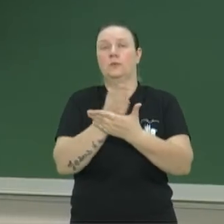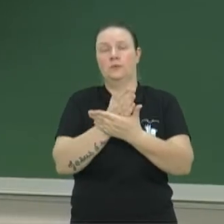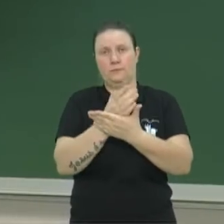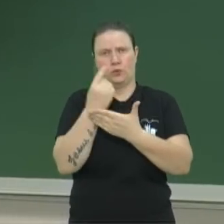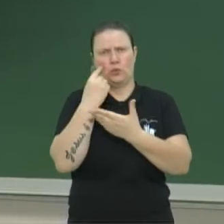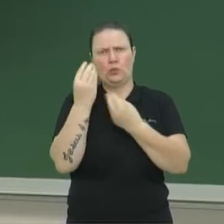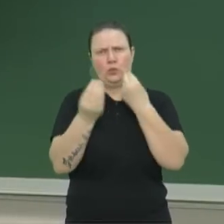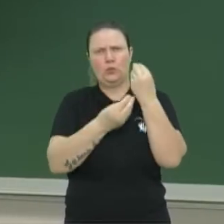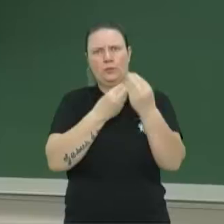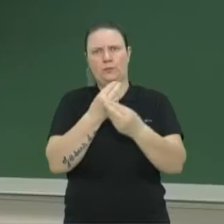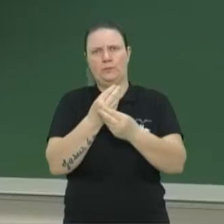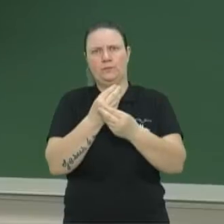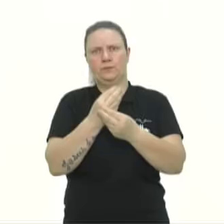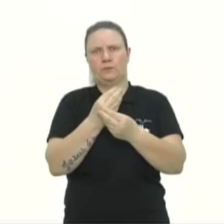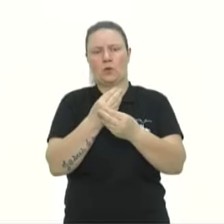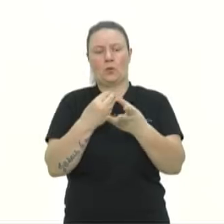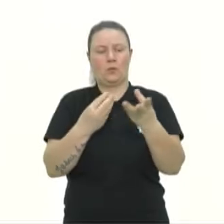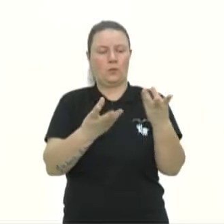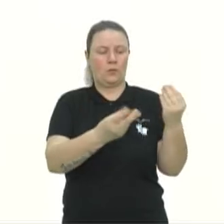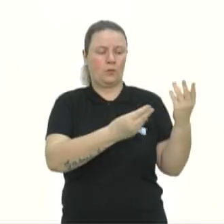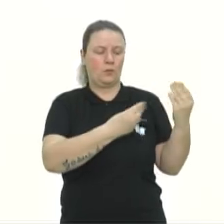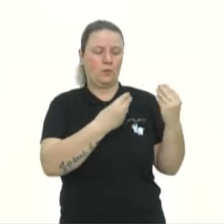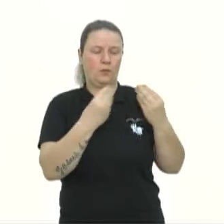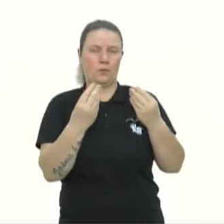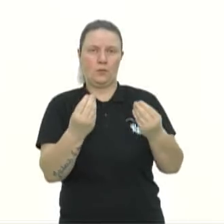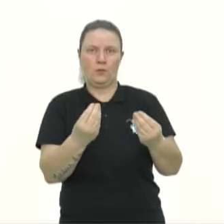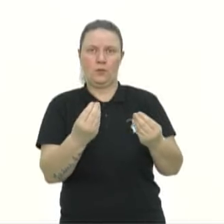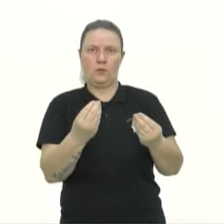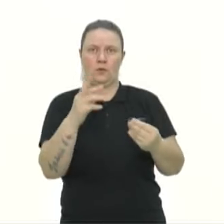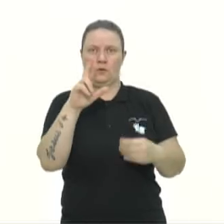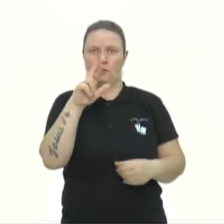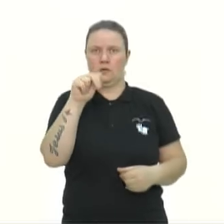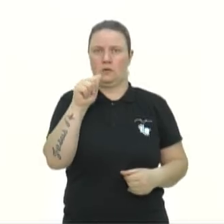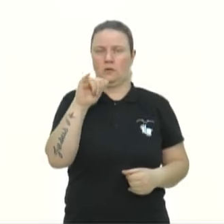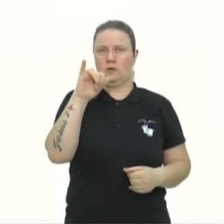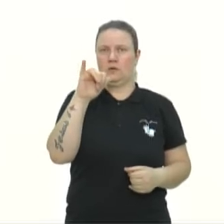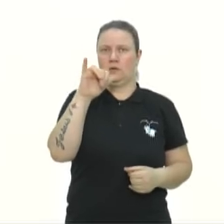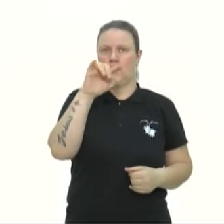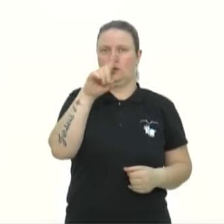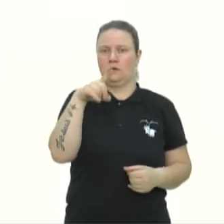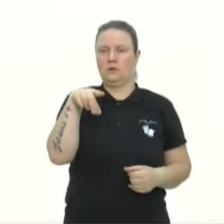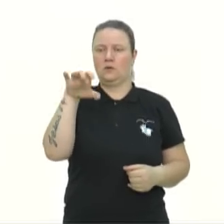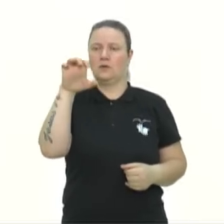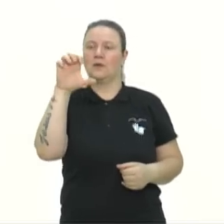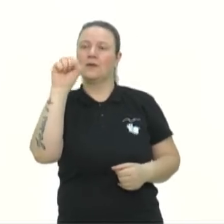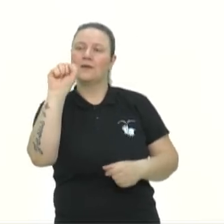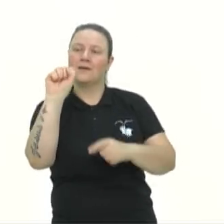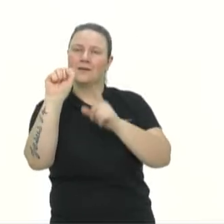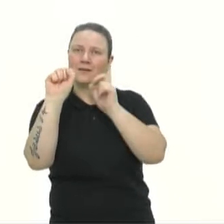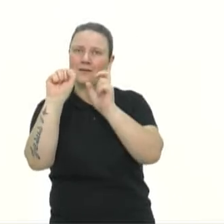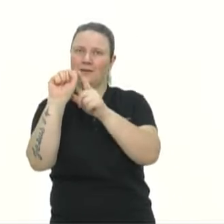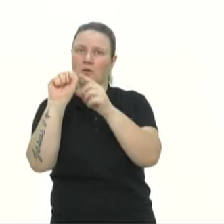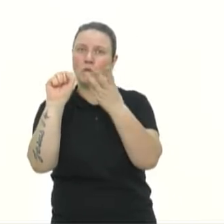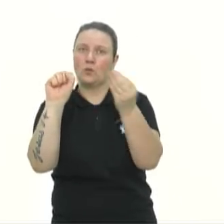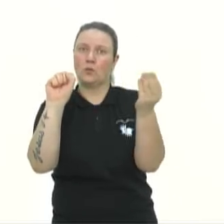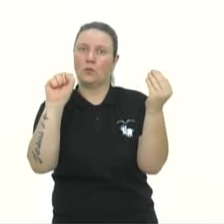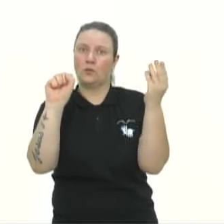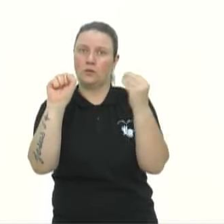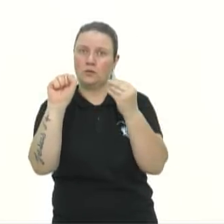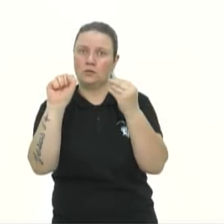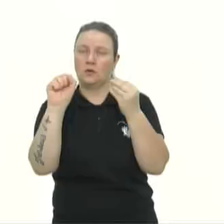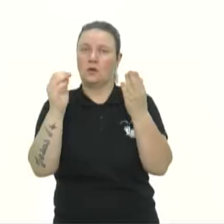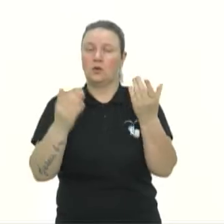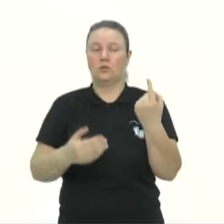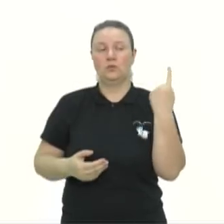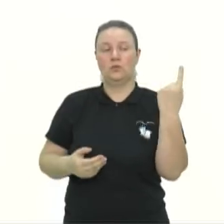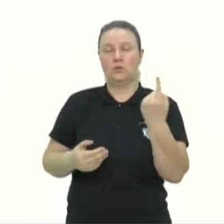então. No plural, né? Raízes. E no singular, raiz. Veja